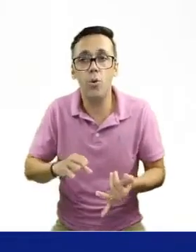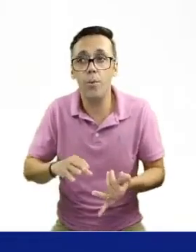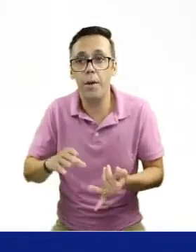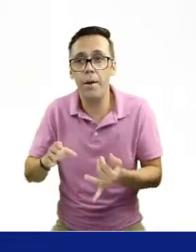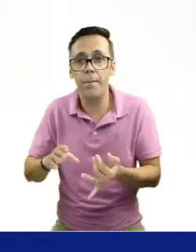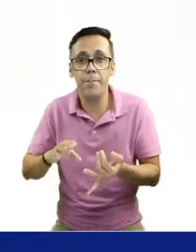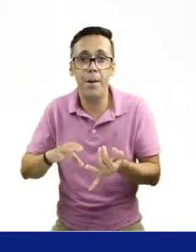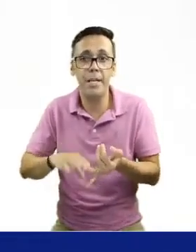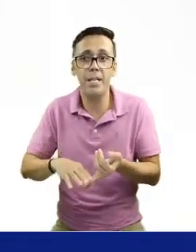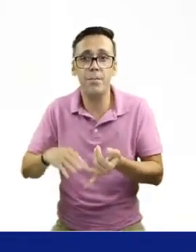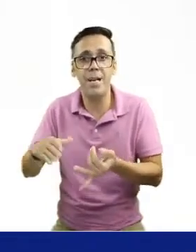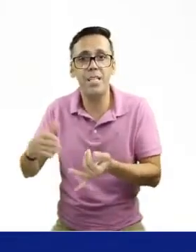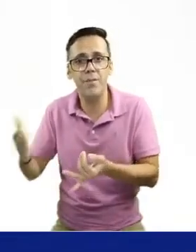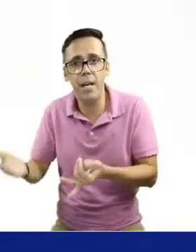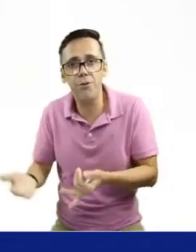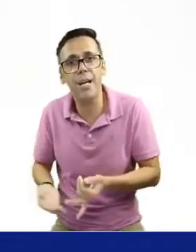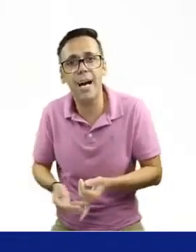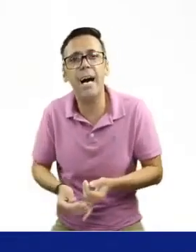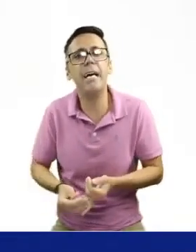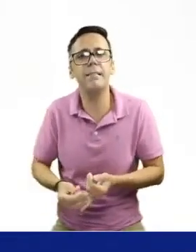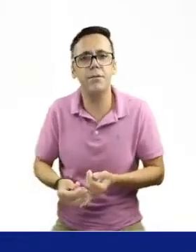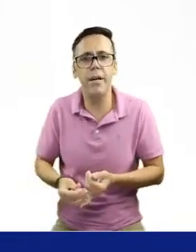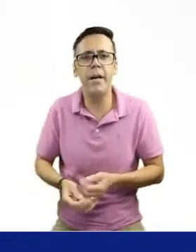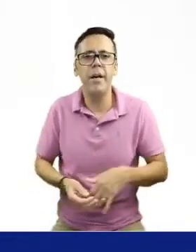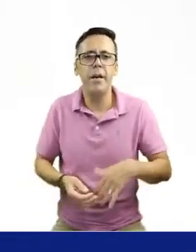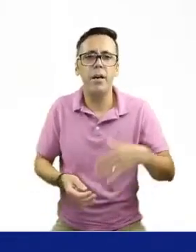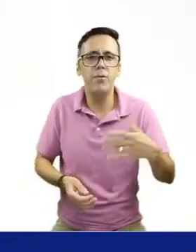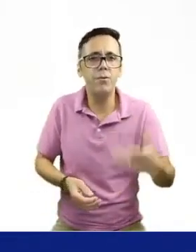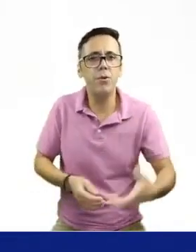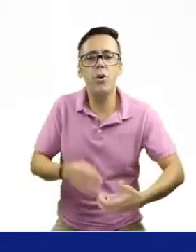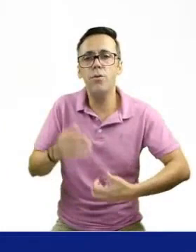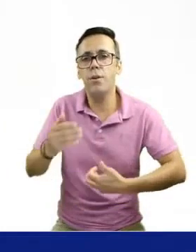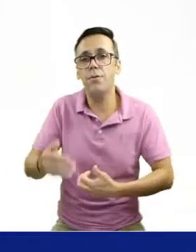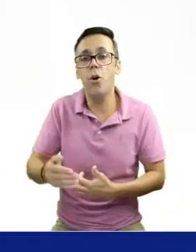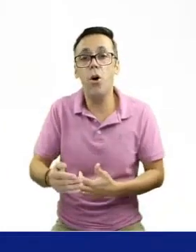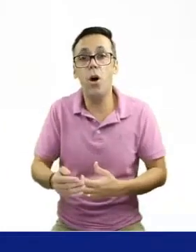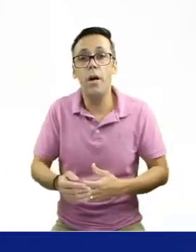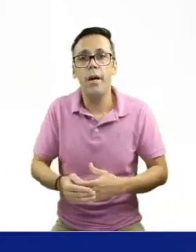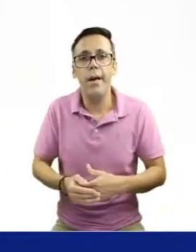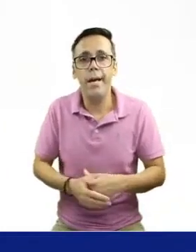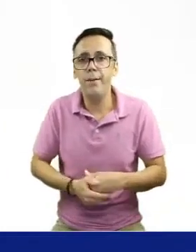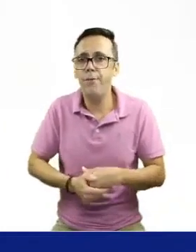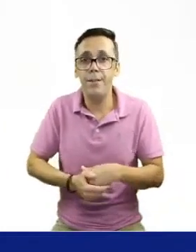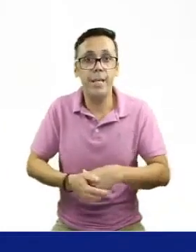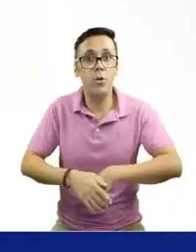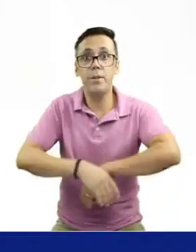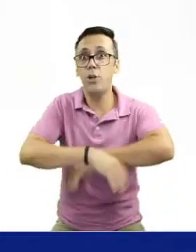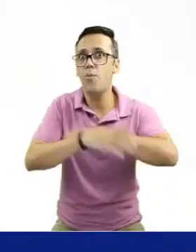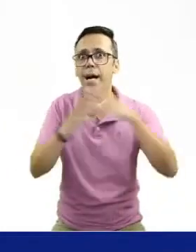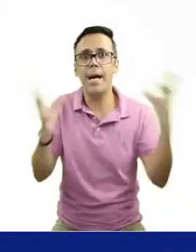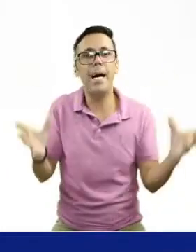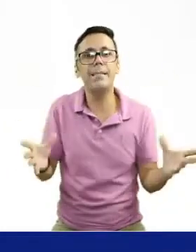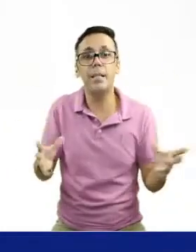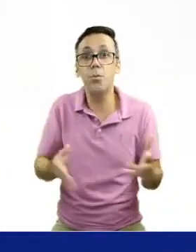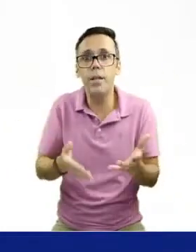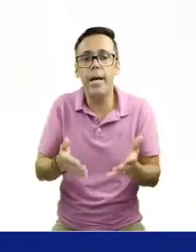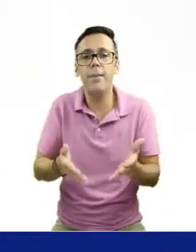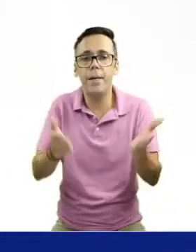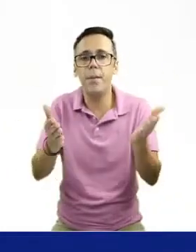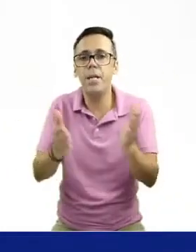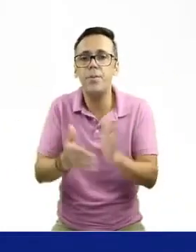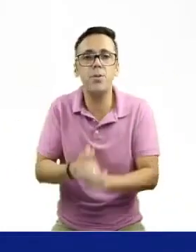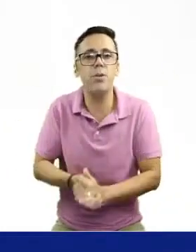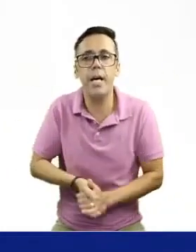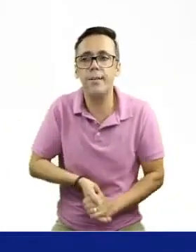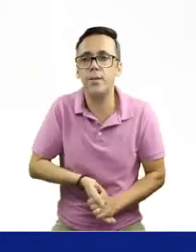e com parentes mais velhos em casa né Aí a vovó enfim tem que cuidar de uma casa